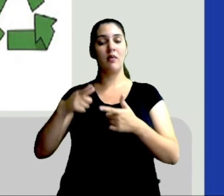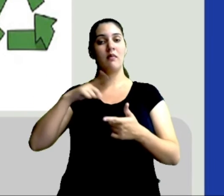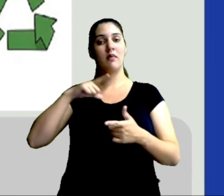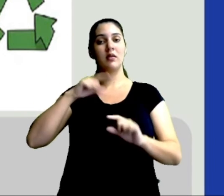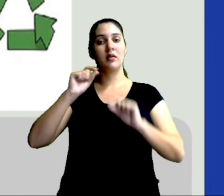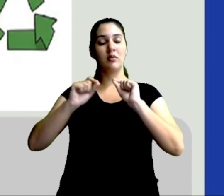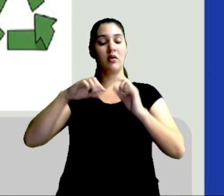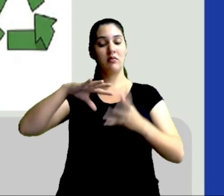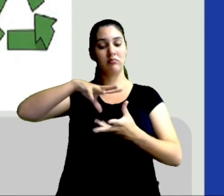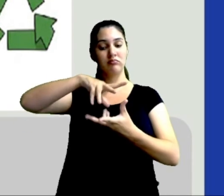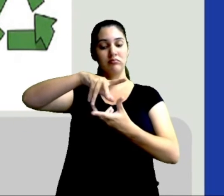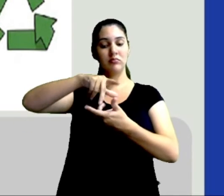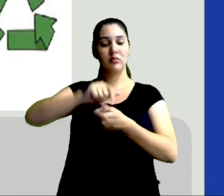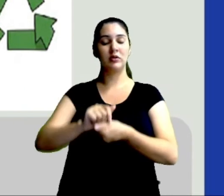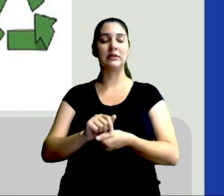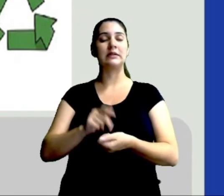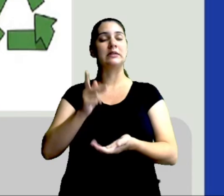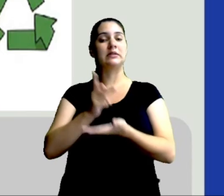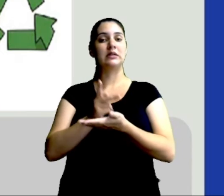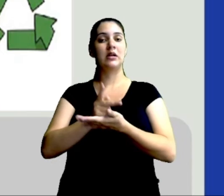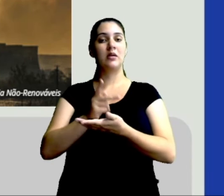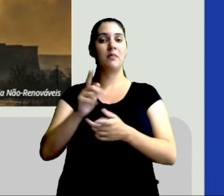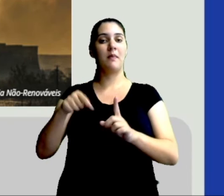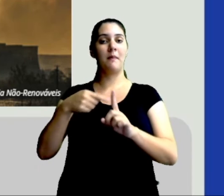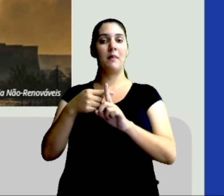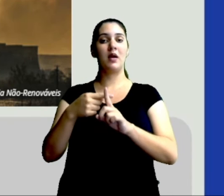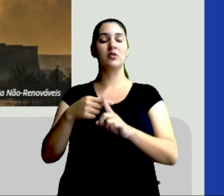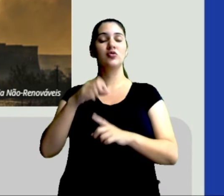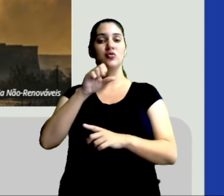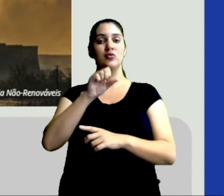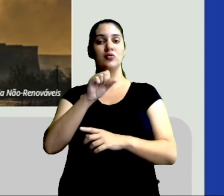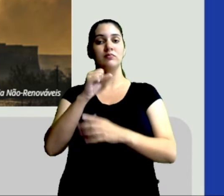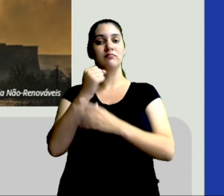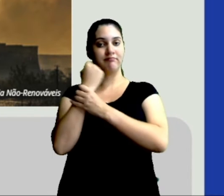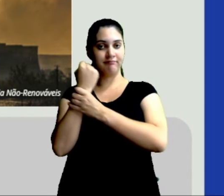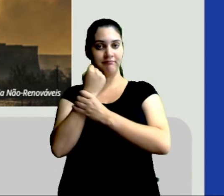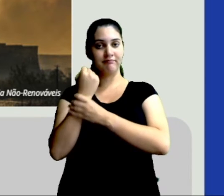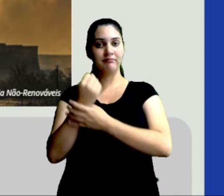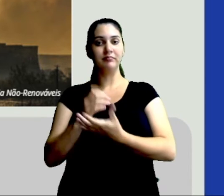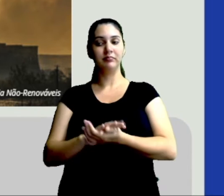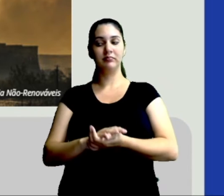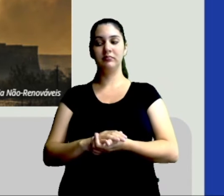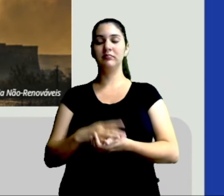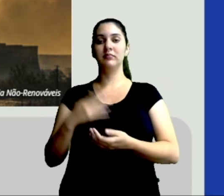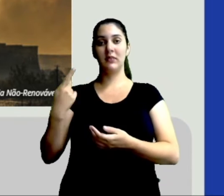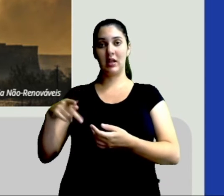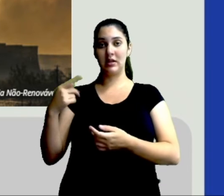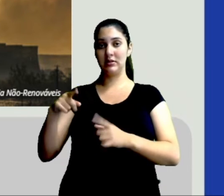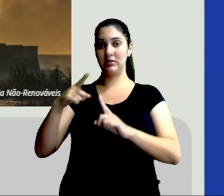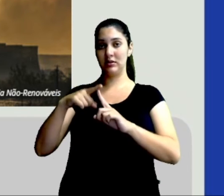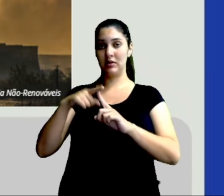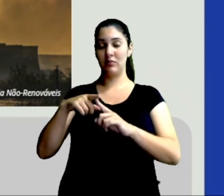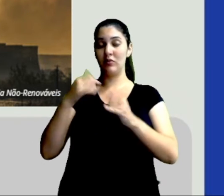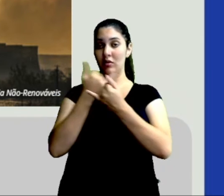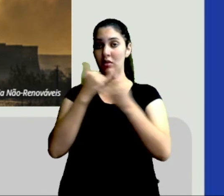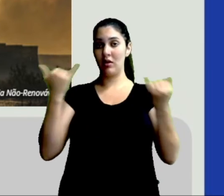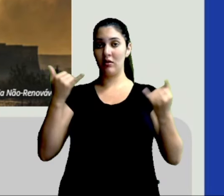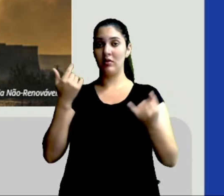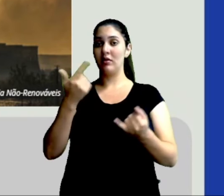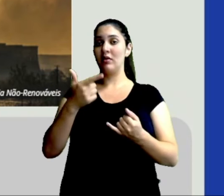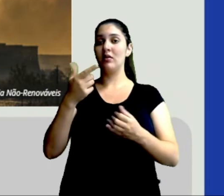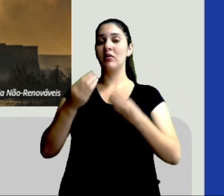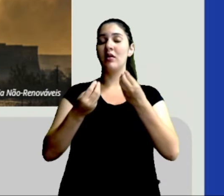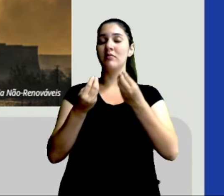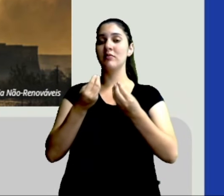tenha um planeta cada vez mais sustentável, né? Pois esse tipo de energia, ela não tem